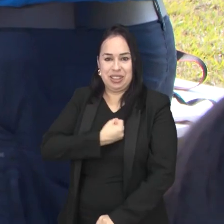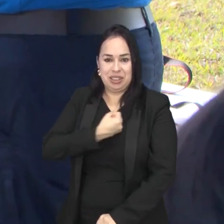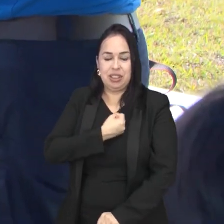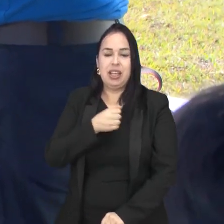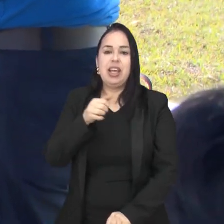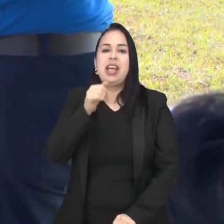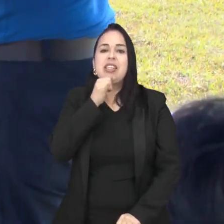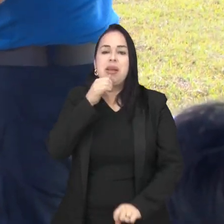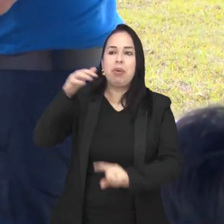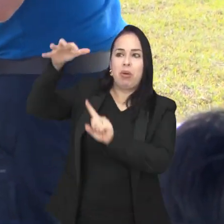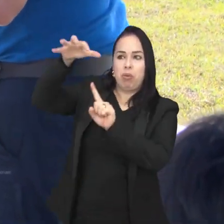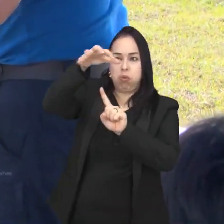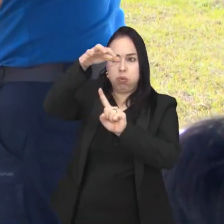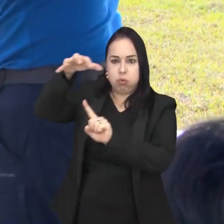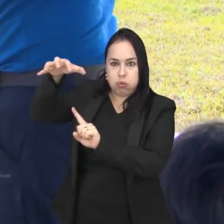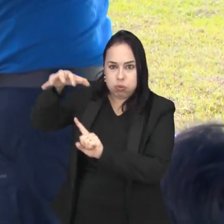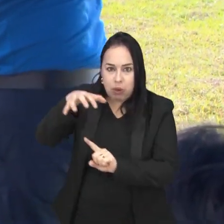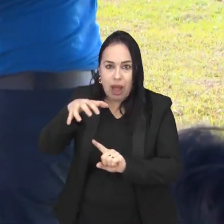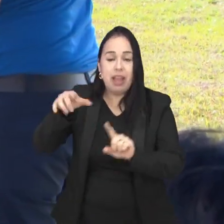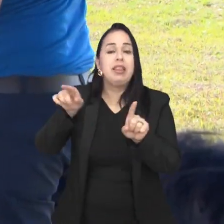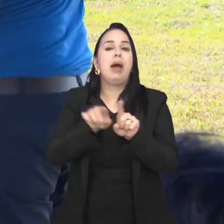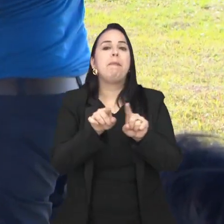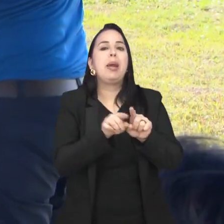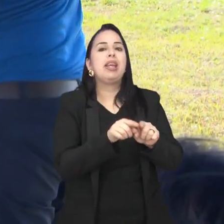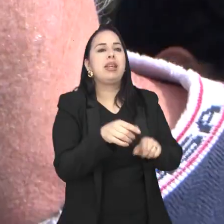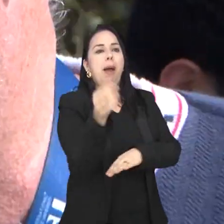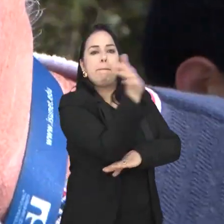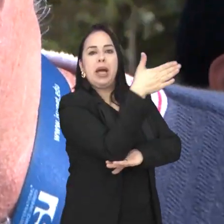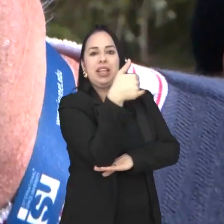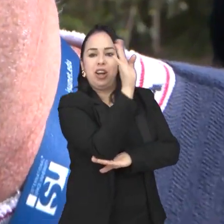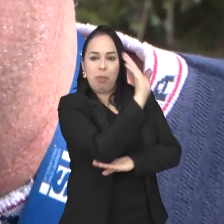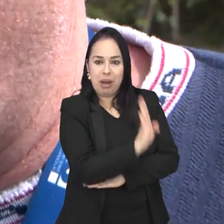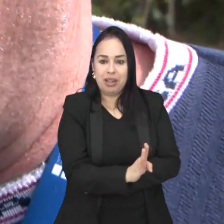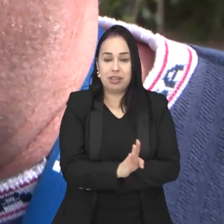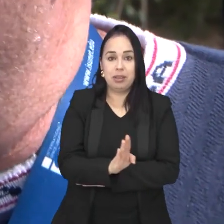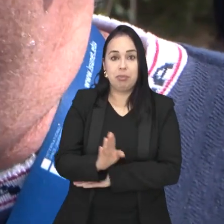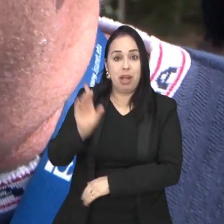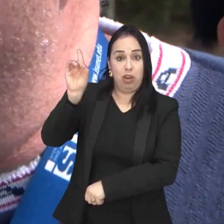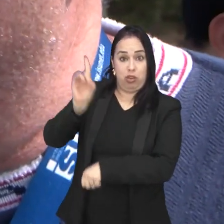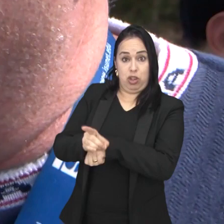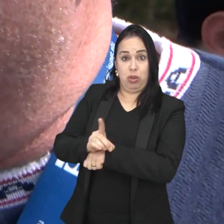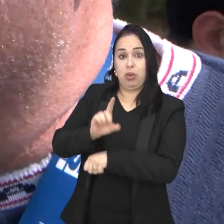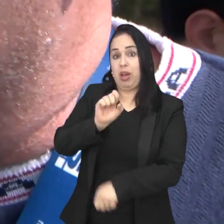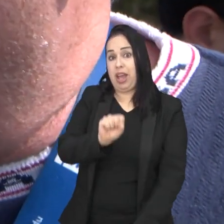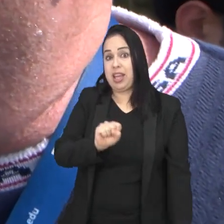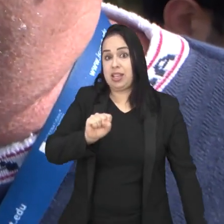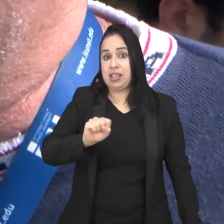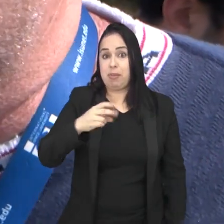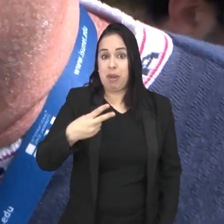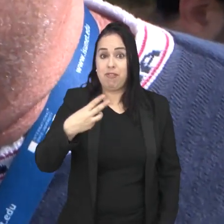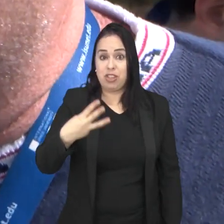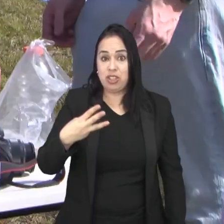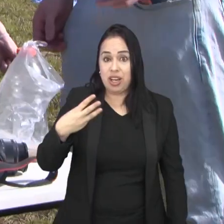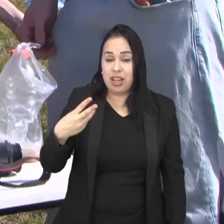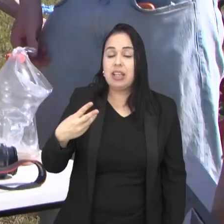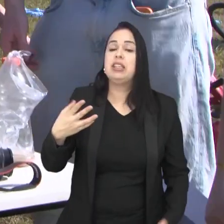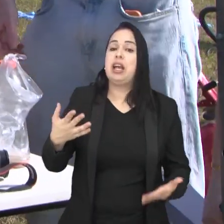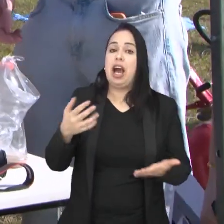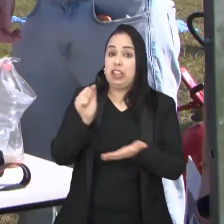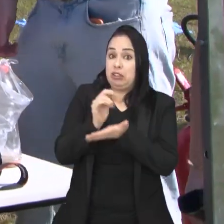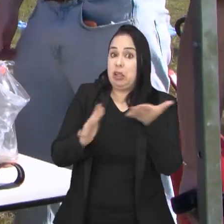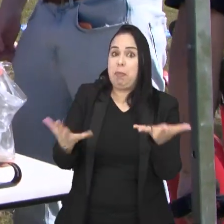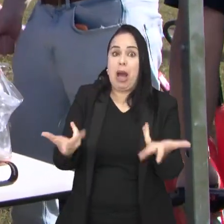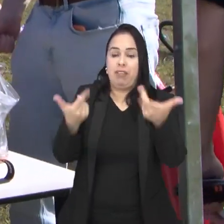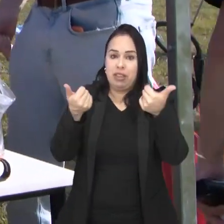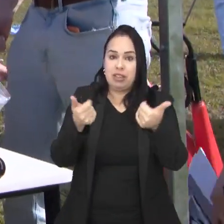como conter o paraquedas e a bandeira do Brasil. Para o diretor da International Space University, a